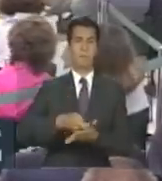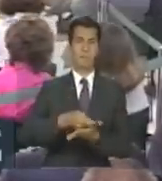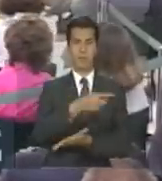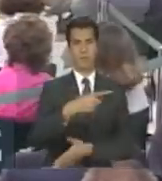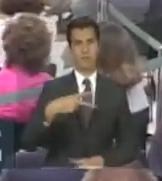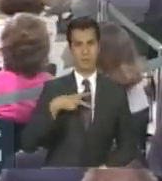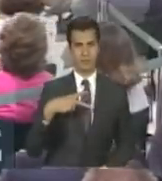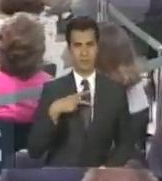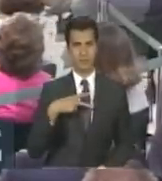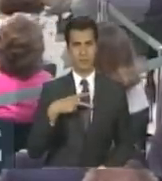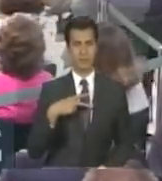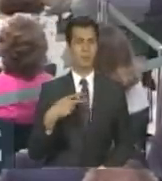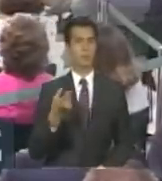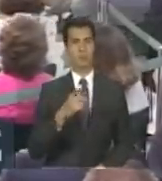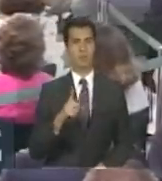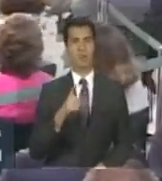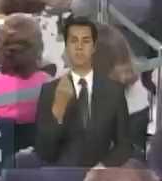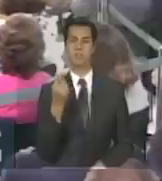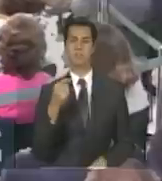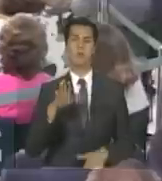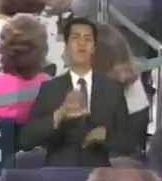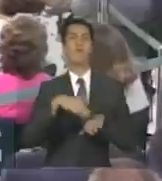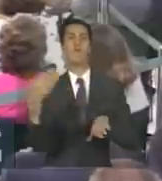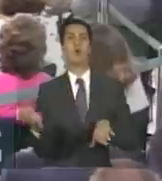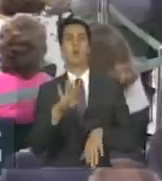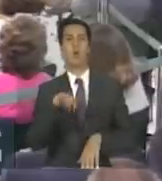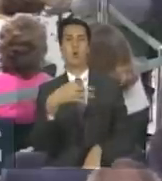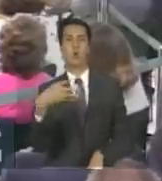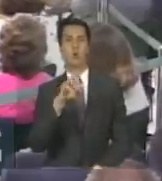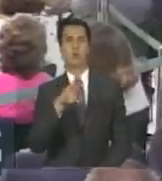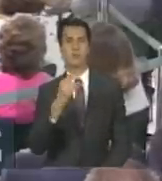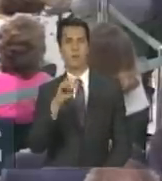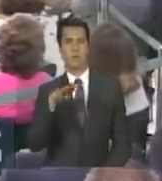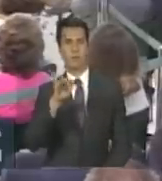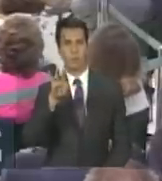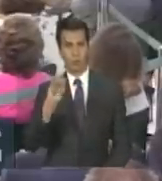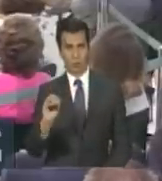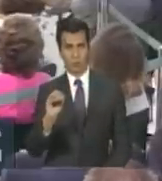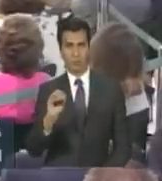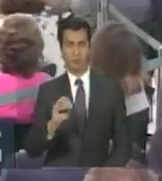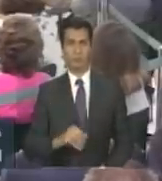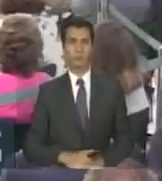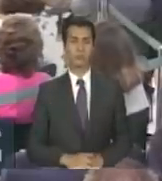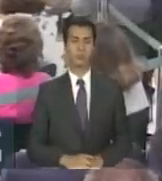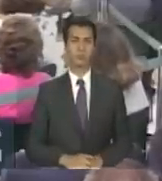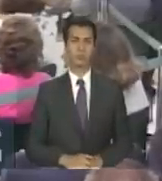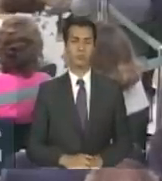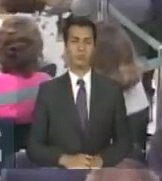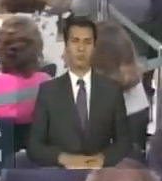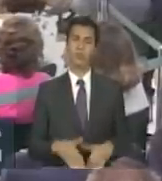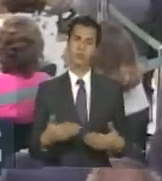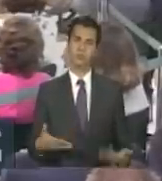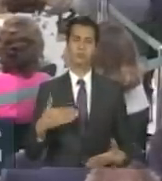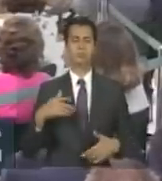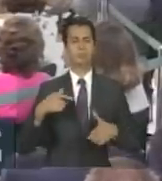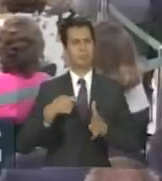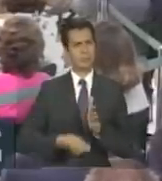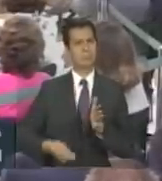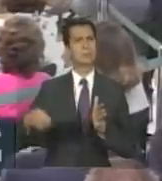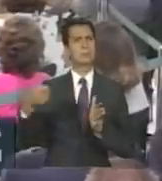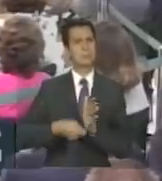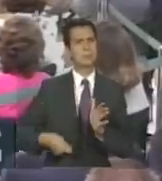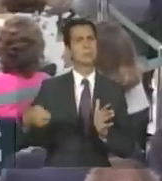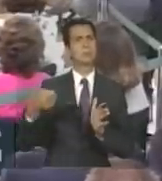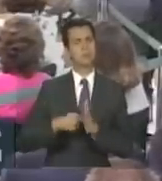uma receita extra-orçamentária, na verdade. E aquilo tudo vai acontecendo com muita luta no